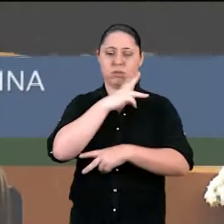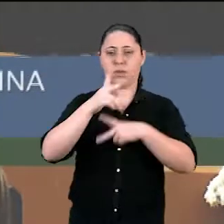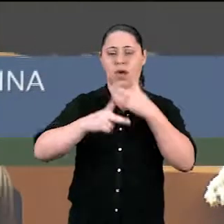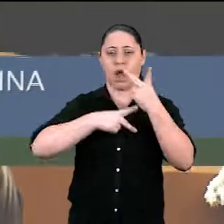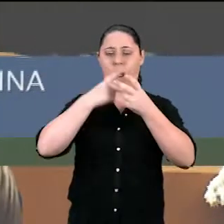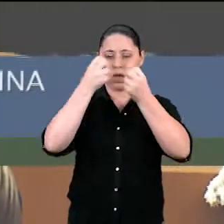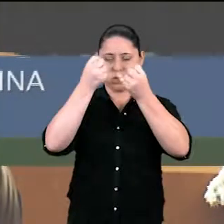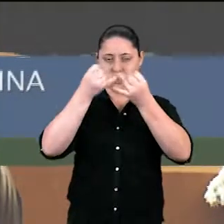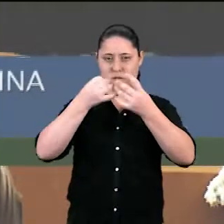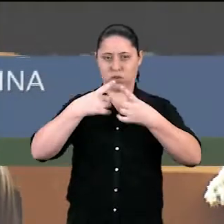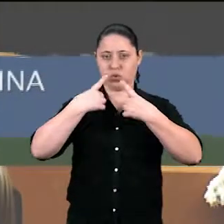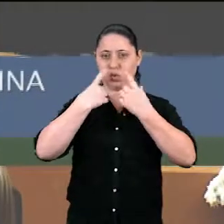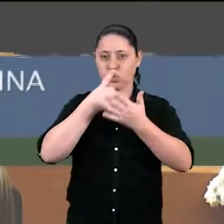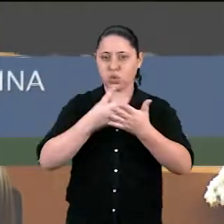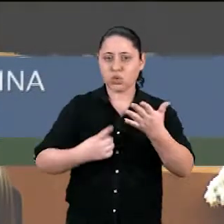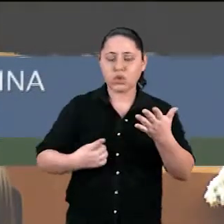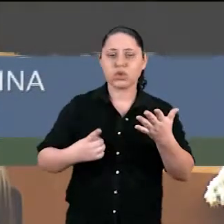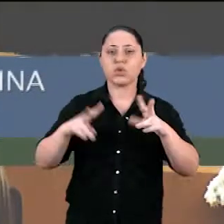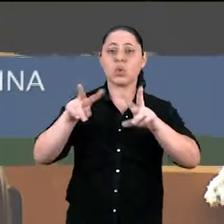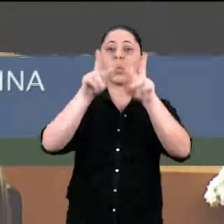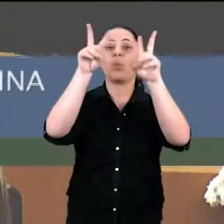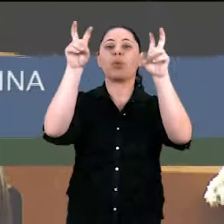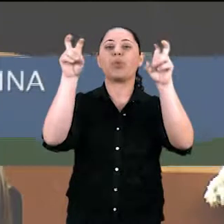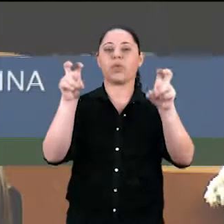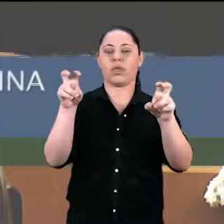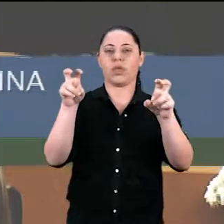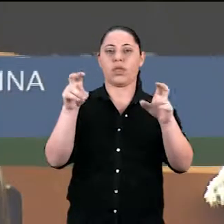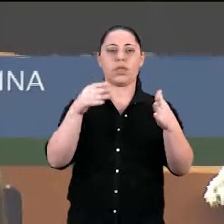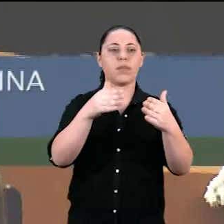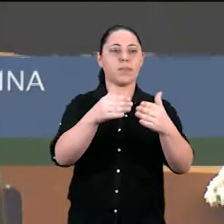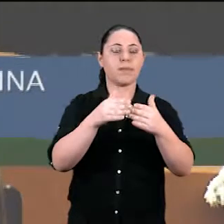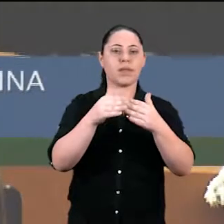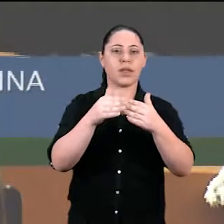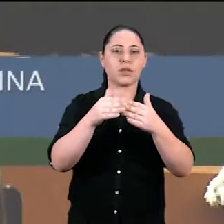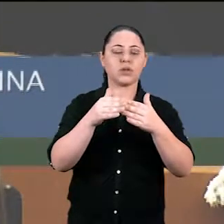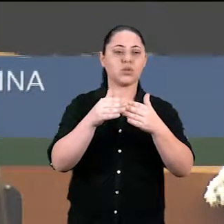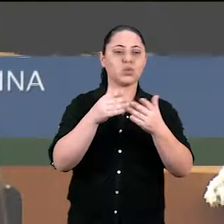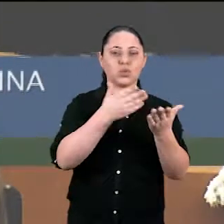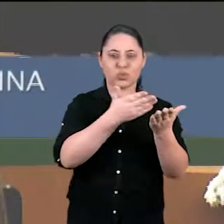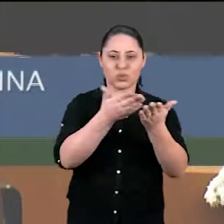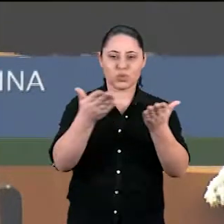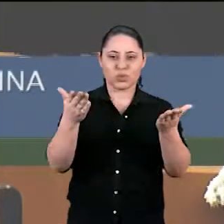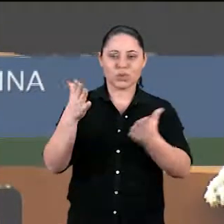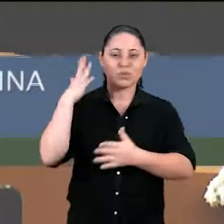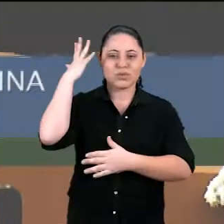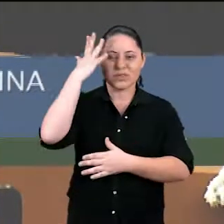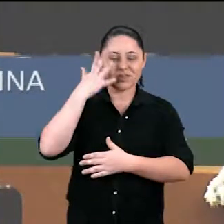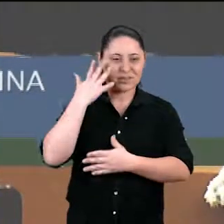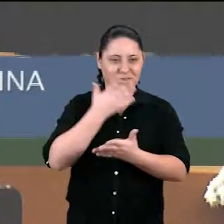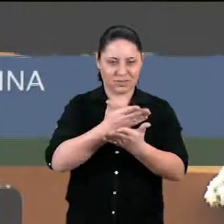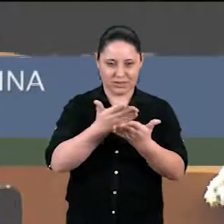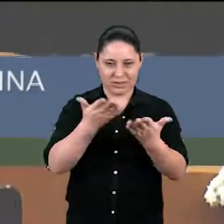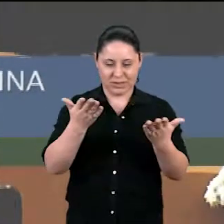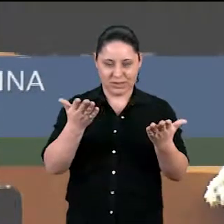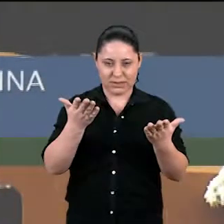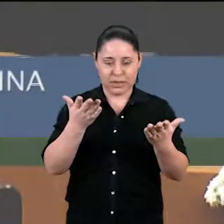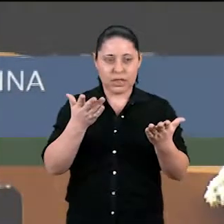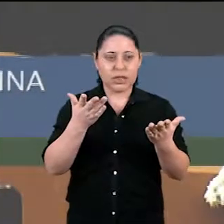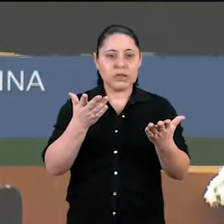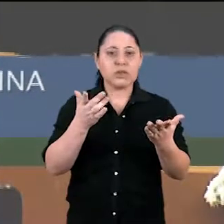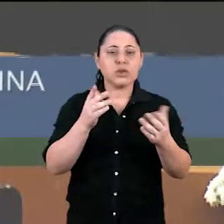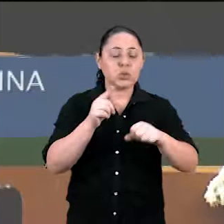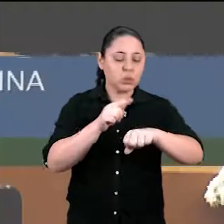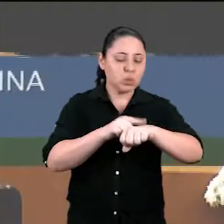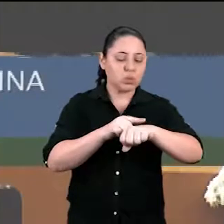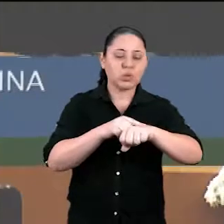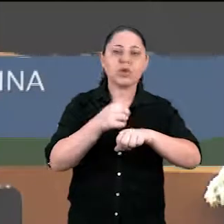para o seu pronunciamento a respeito desse tema e peço aos senhores palestrantes que sejamos limitados